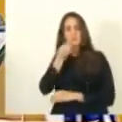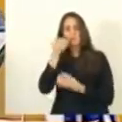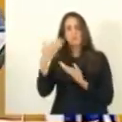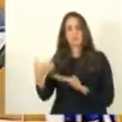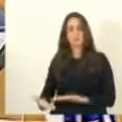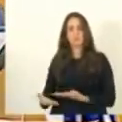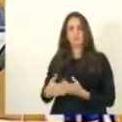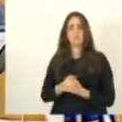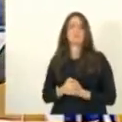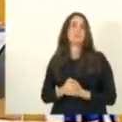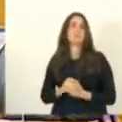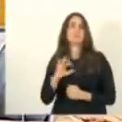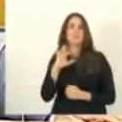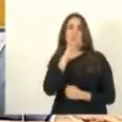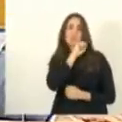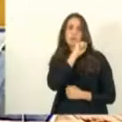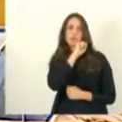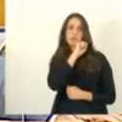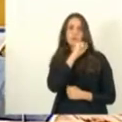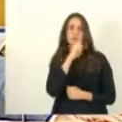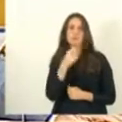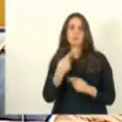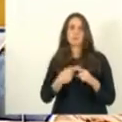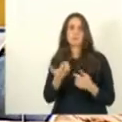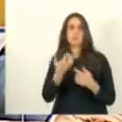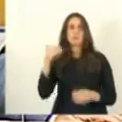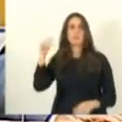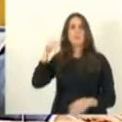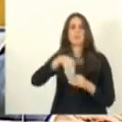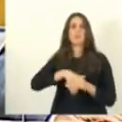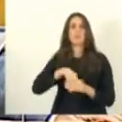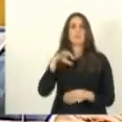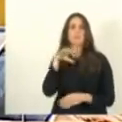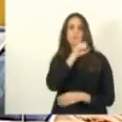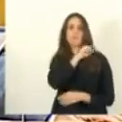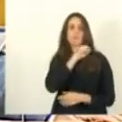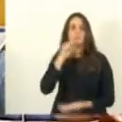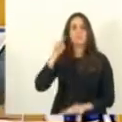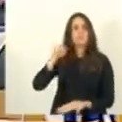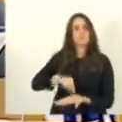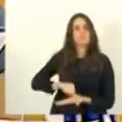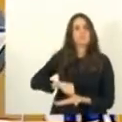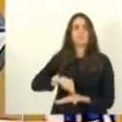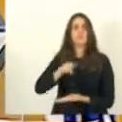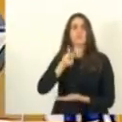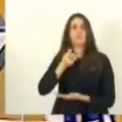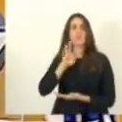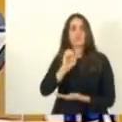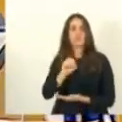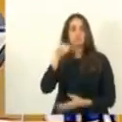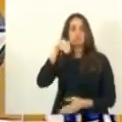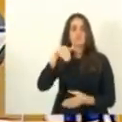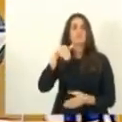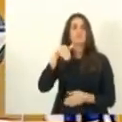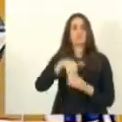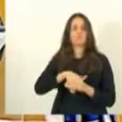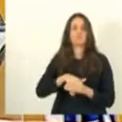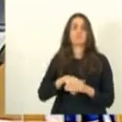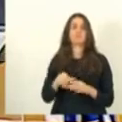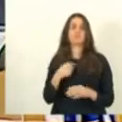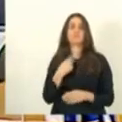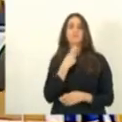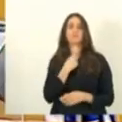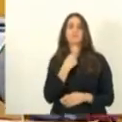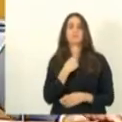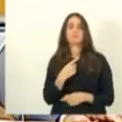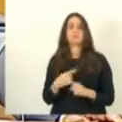vontade. Serei breve, porque eu estou doido para dar o voto. Estou doido para apertar o botão ali e votar, mas não poderia